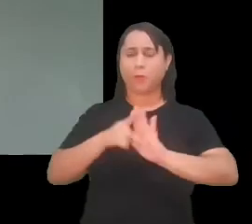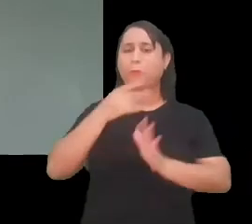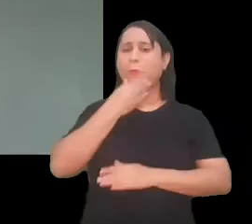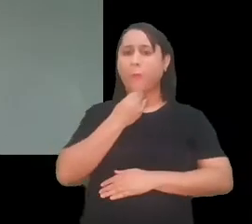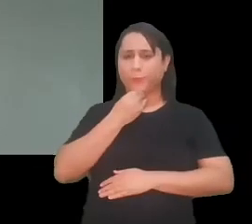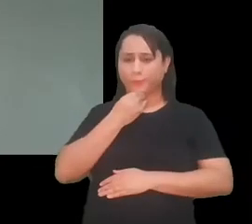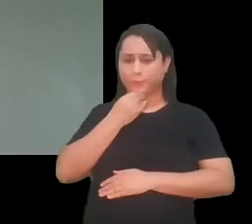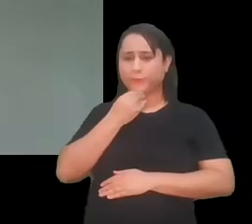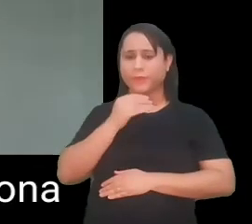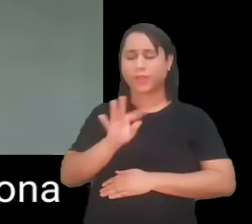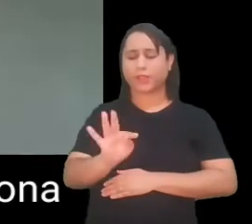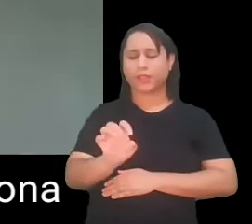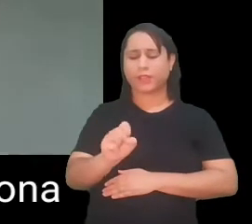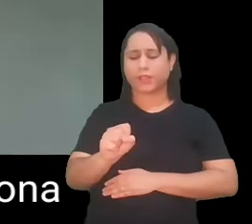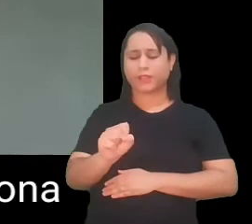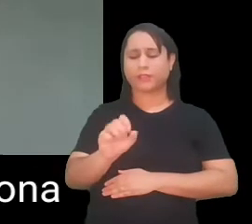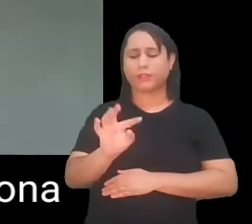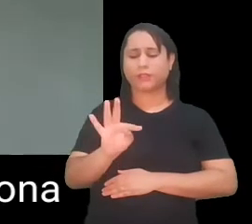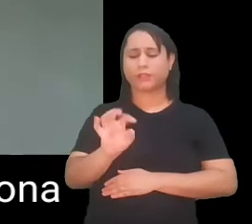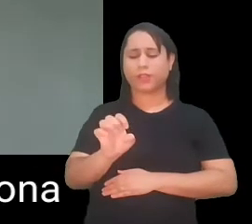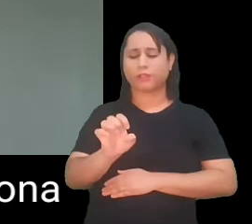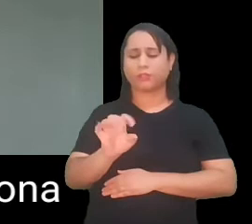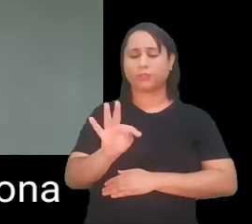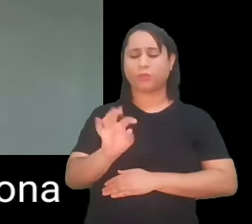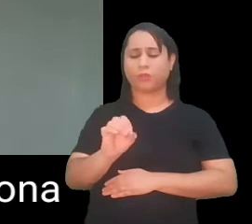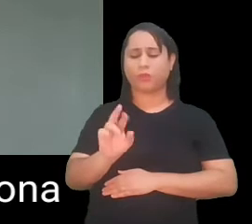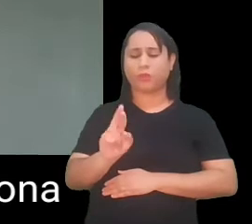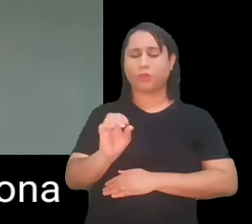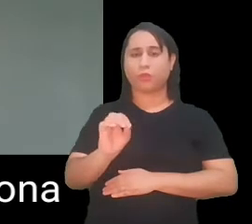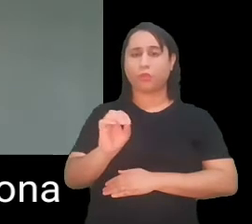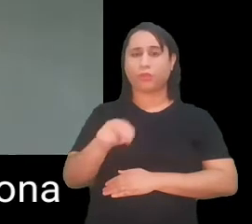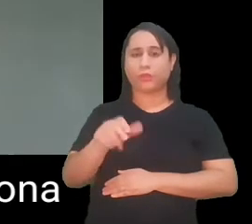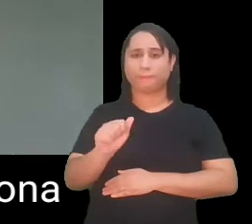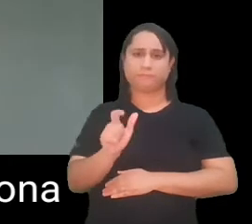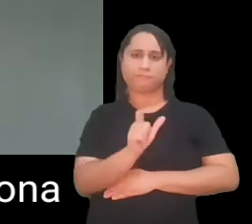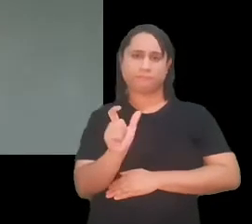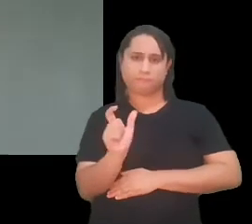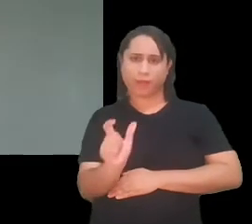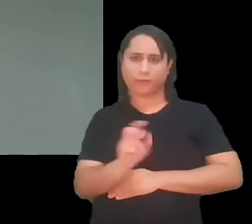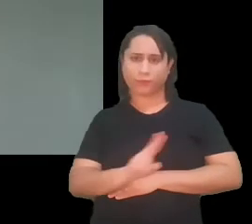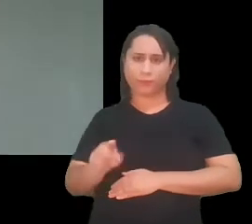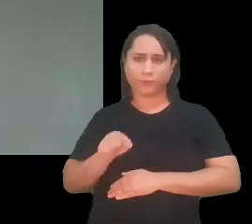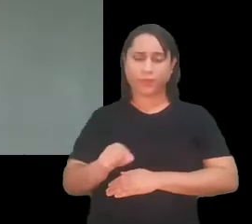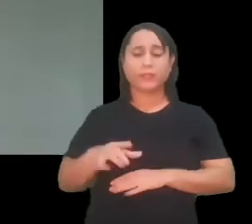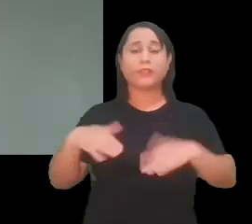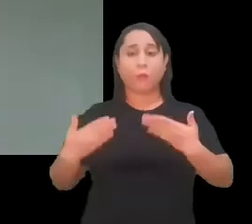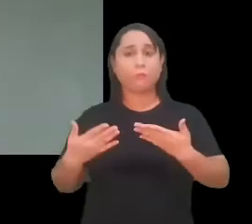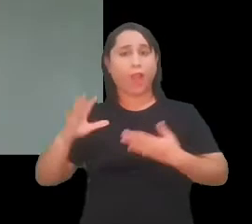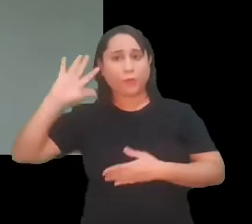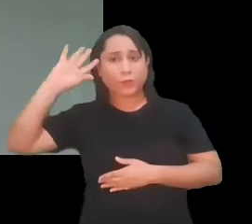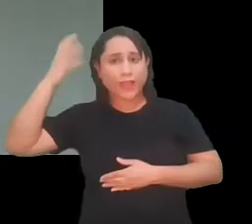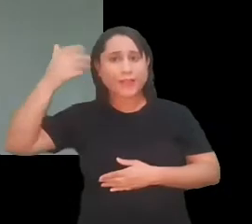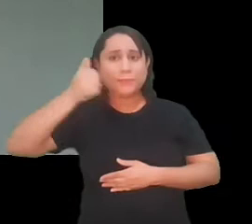que é o grande lance da calvície? Professor, eu nem sabia que calvície ocorria em mulheres. Calvície ocorre em mulheres,